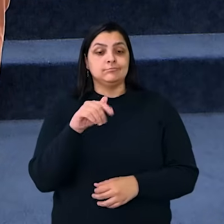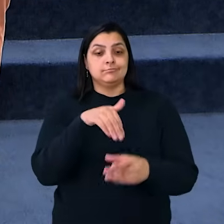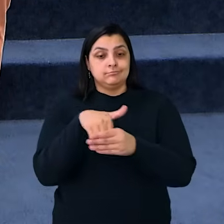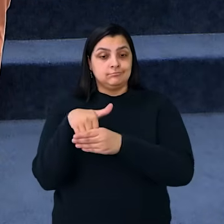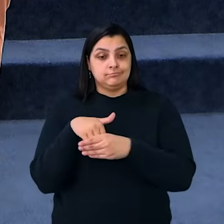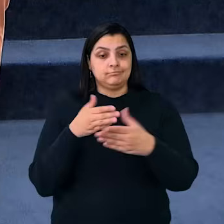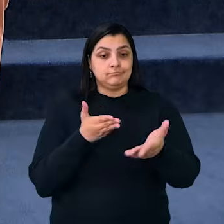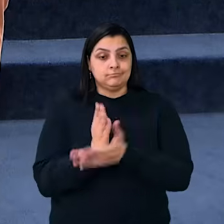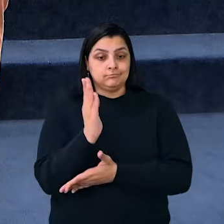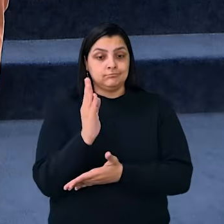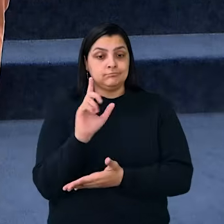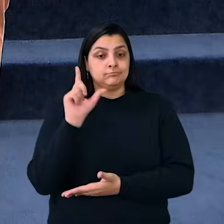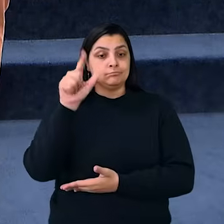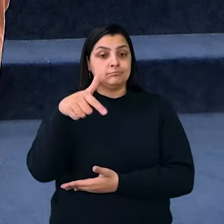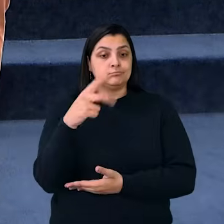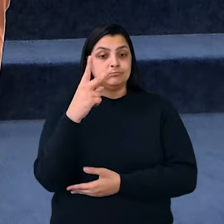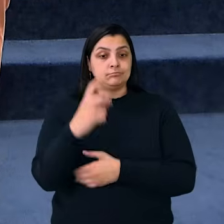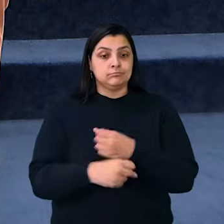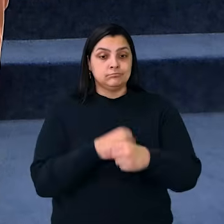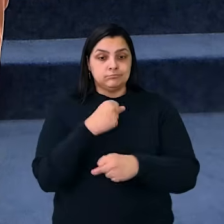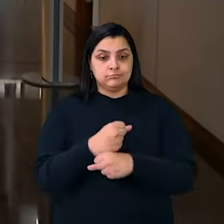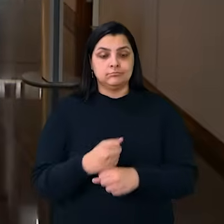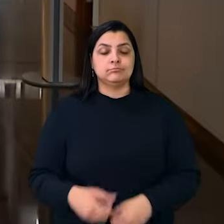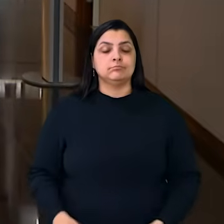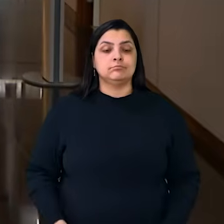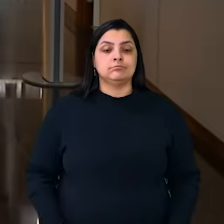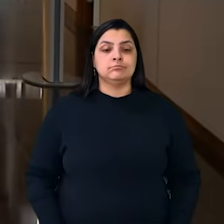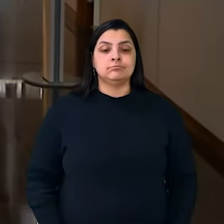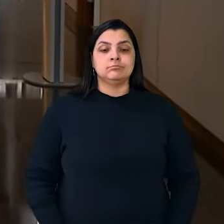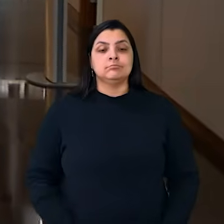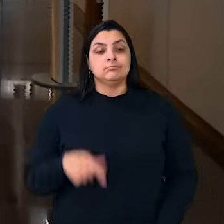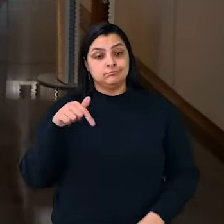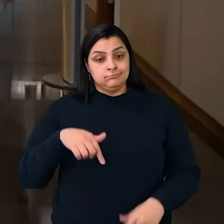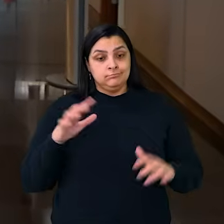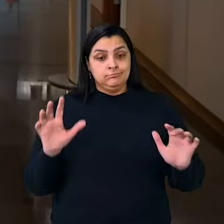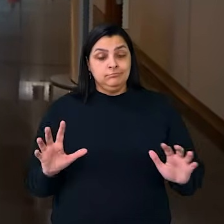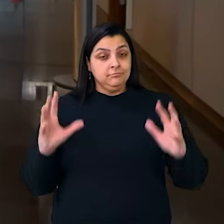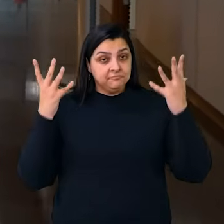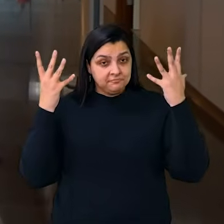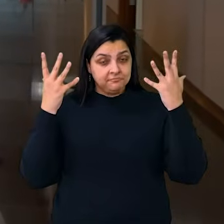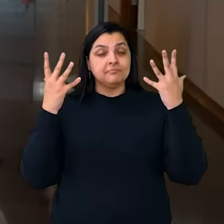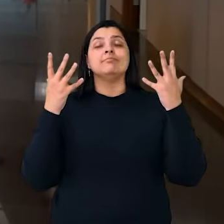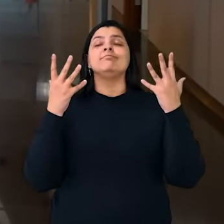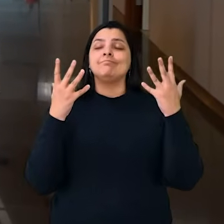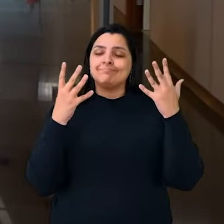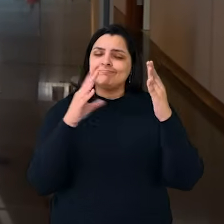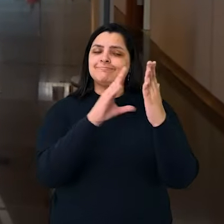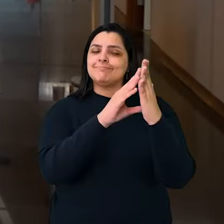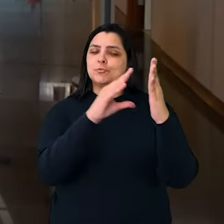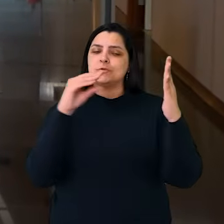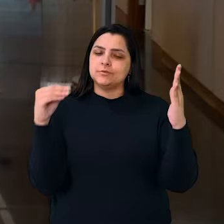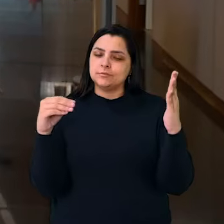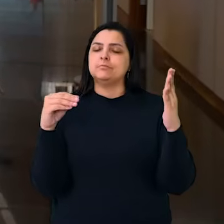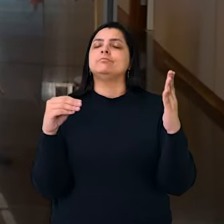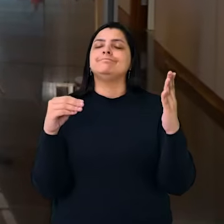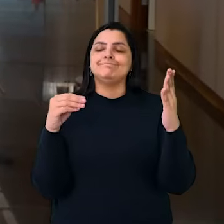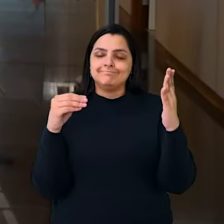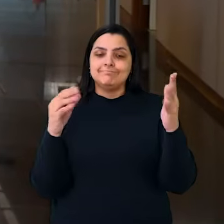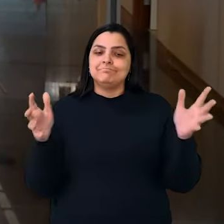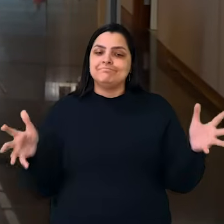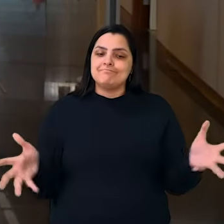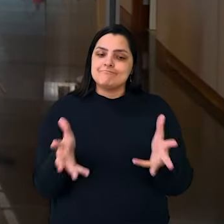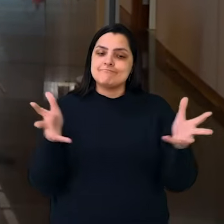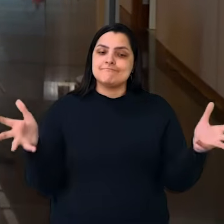da Justiça do Trabalho para o próximo biênio. Esse evento é um evento que é um modelo